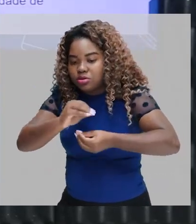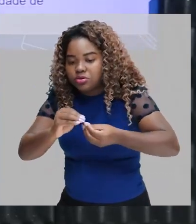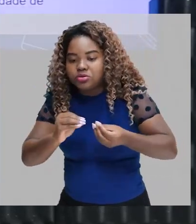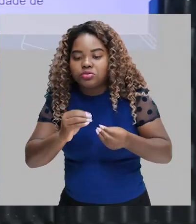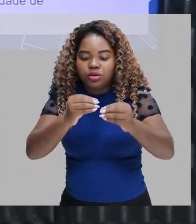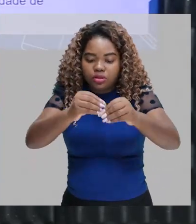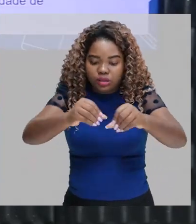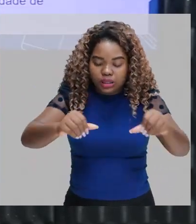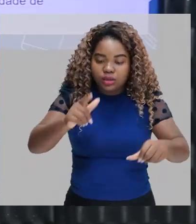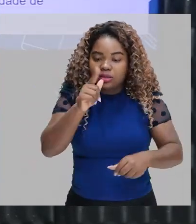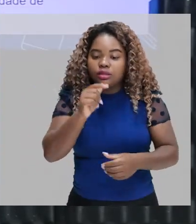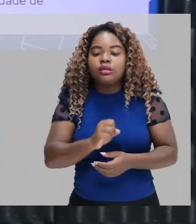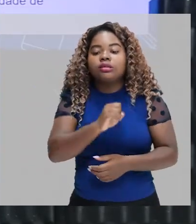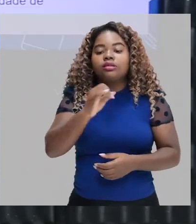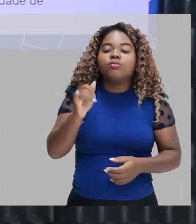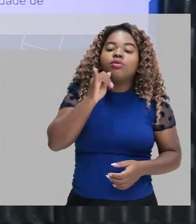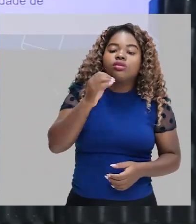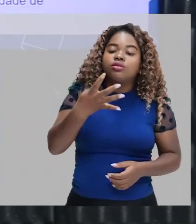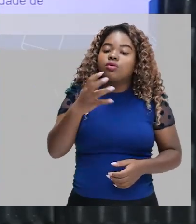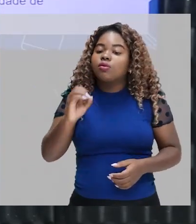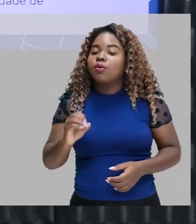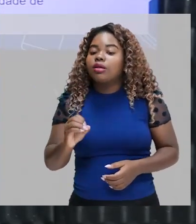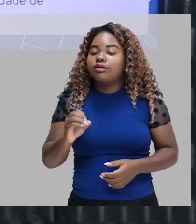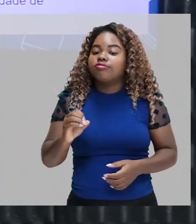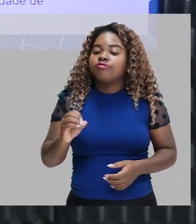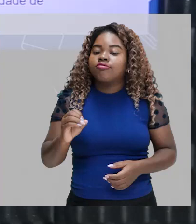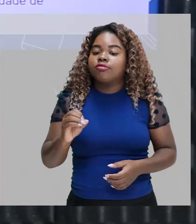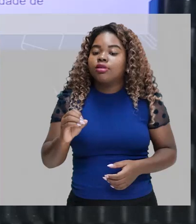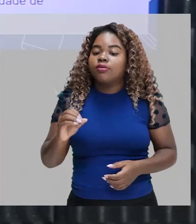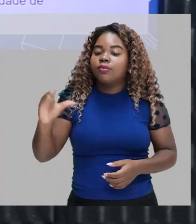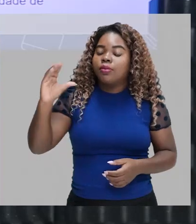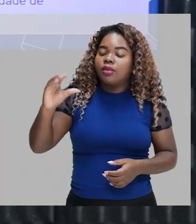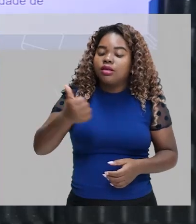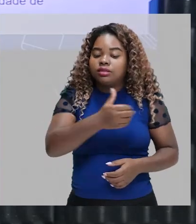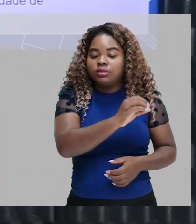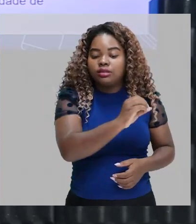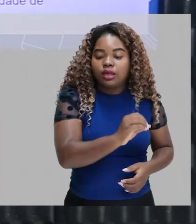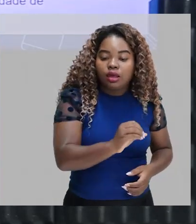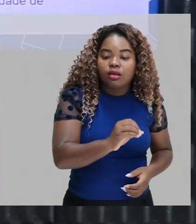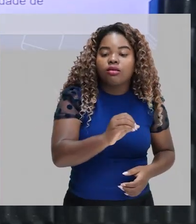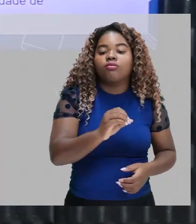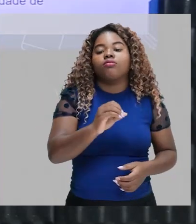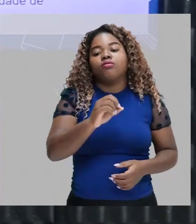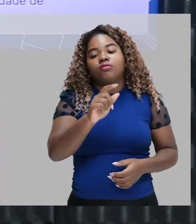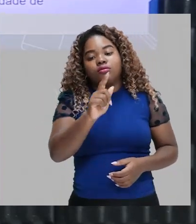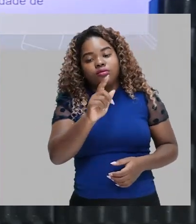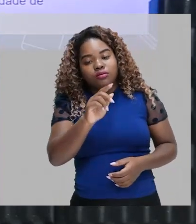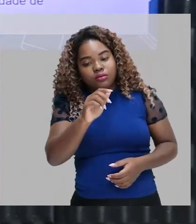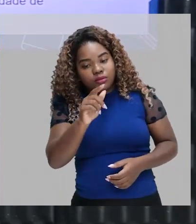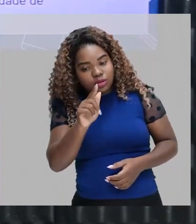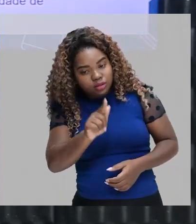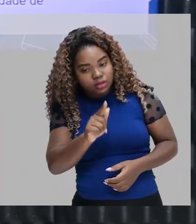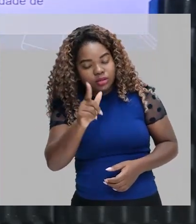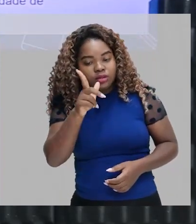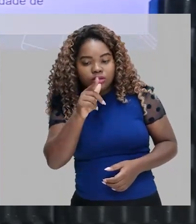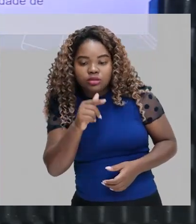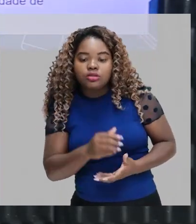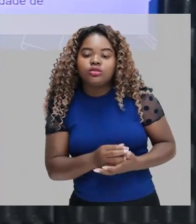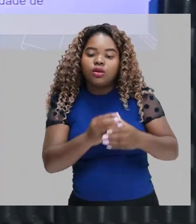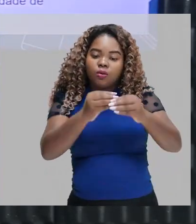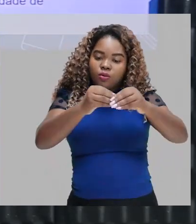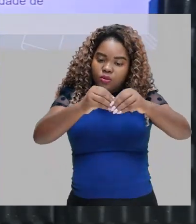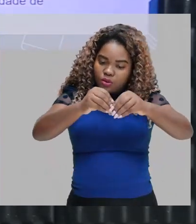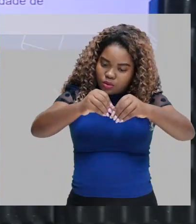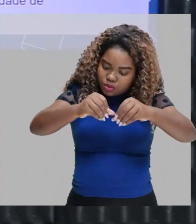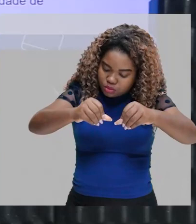40 graus Celsius, 40 graus Celsius, 100 gramas de água, dissolve 32 gramas da substância